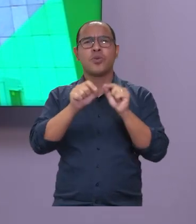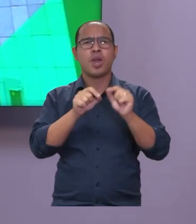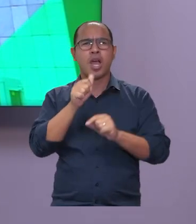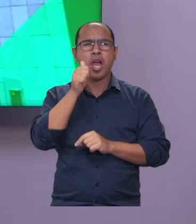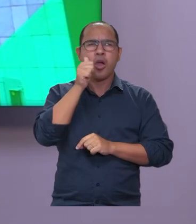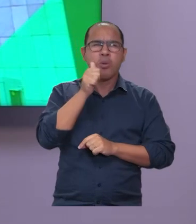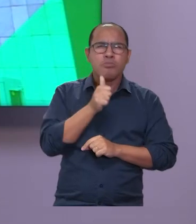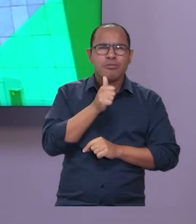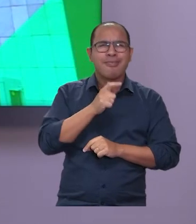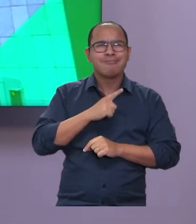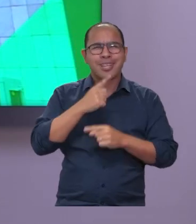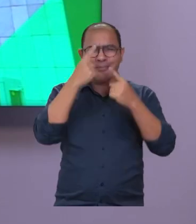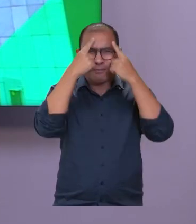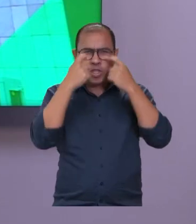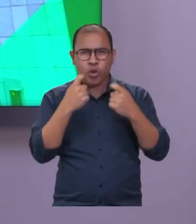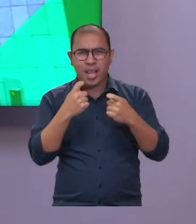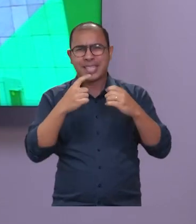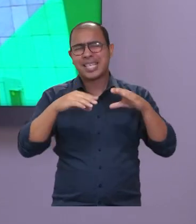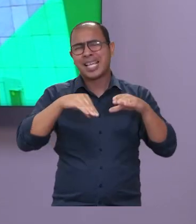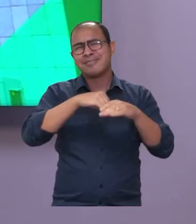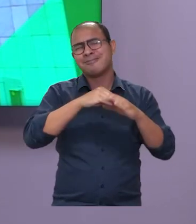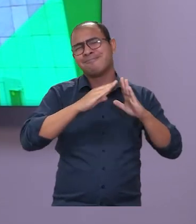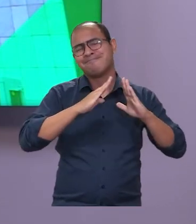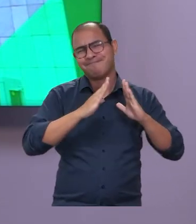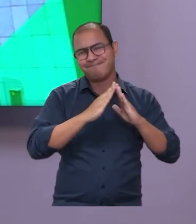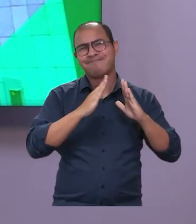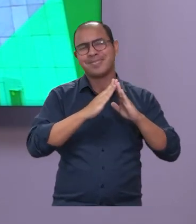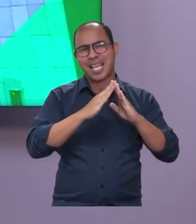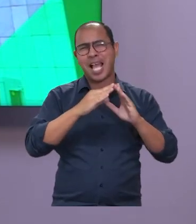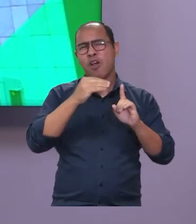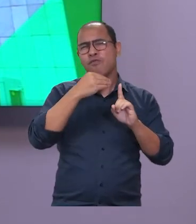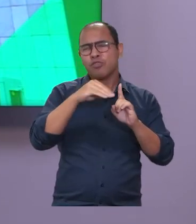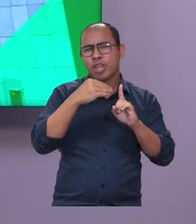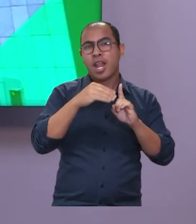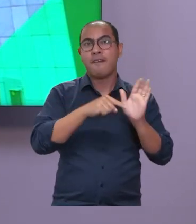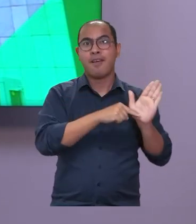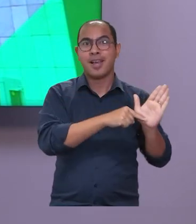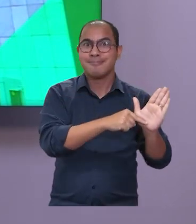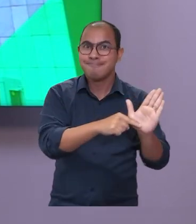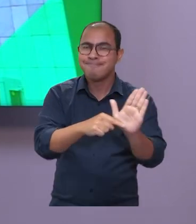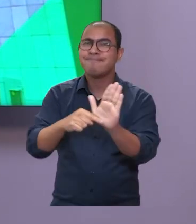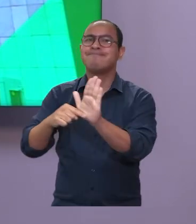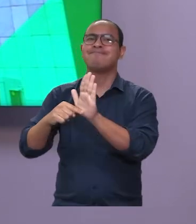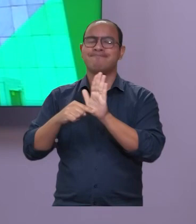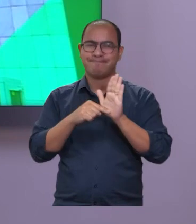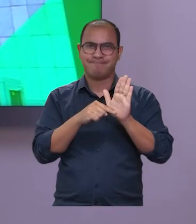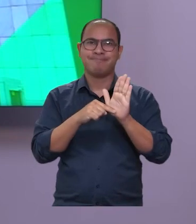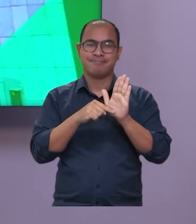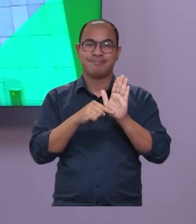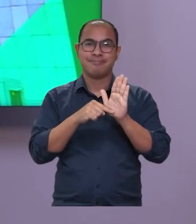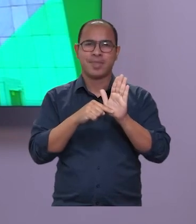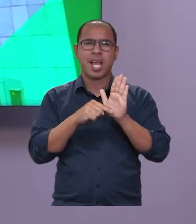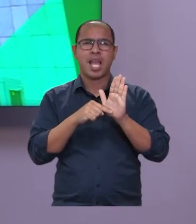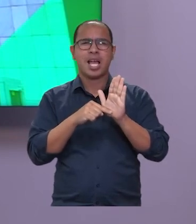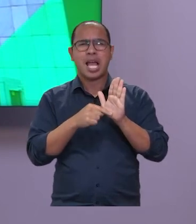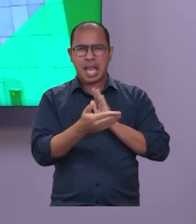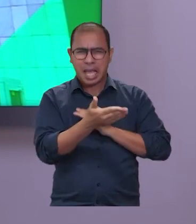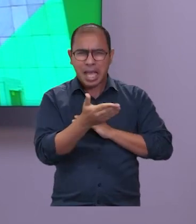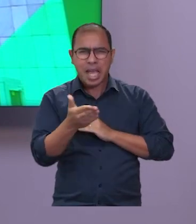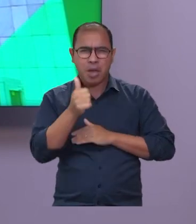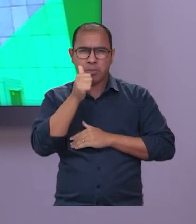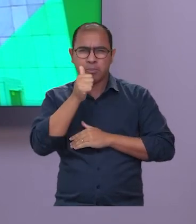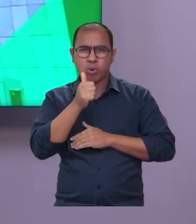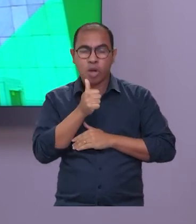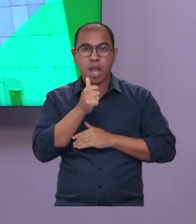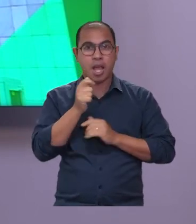financeiramente mulheres vítimas de violência doméstica em situação de vulnerabilidade social. Essas pessoas